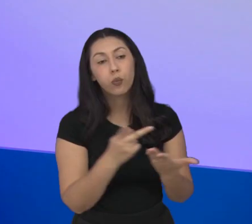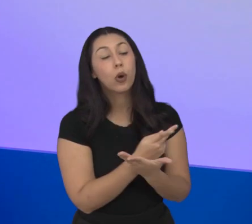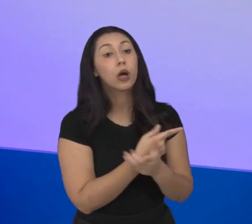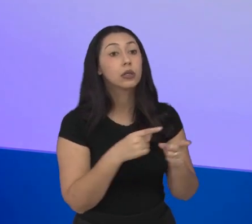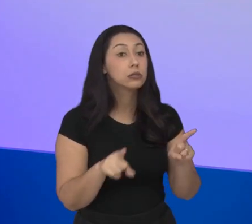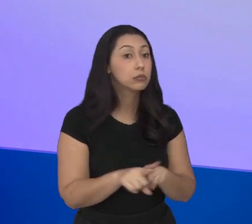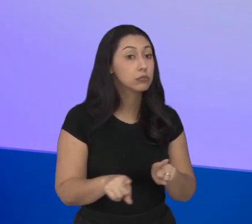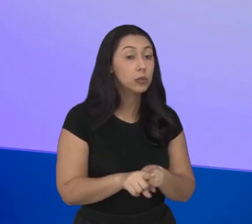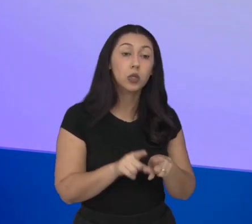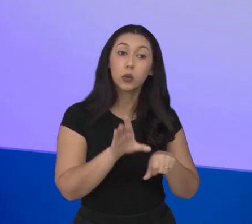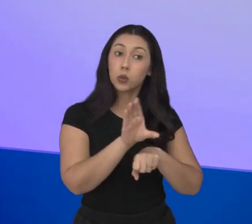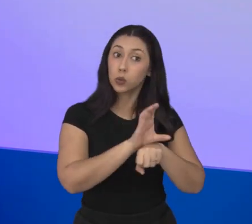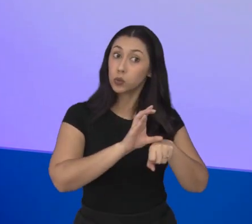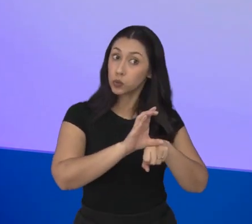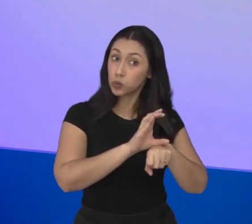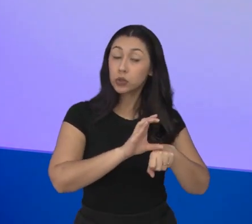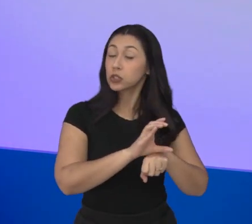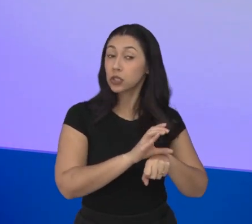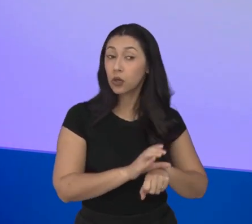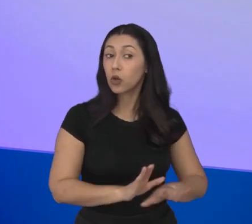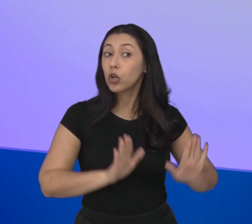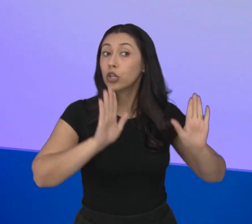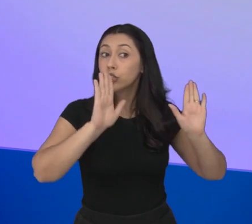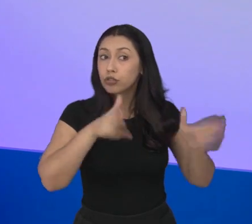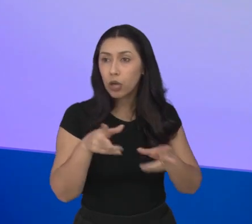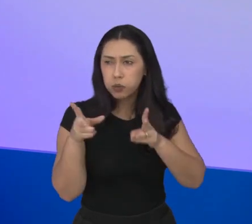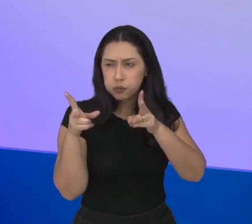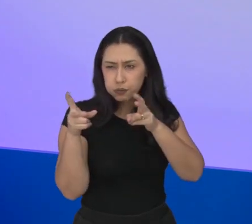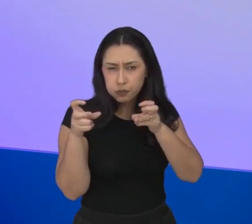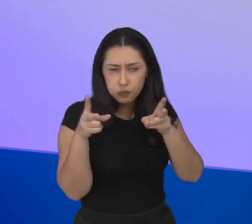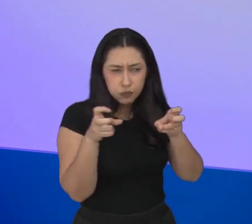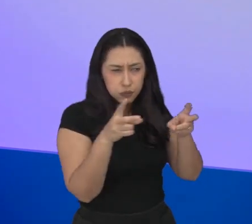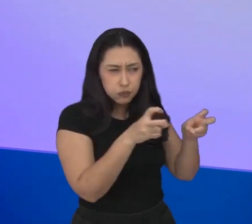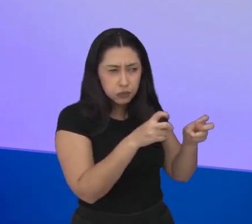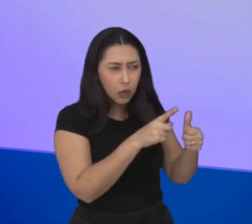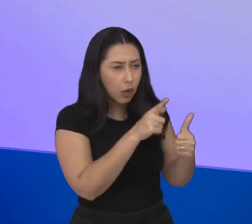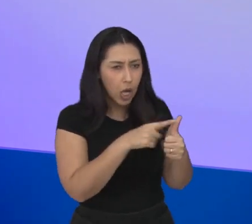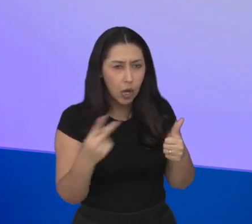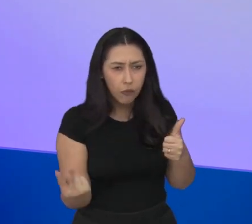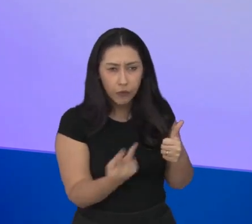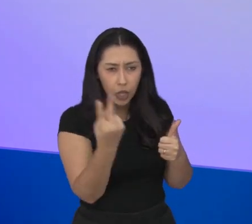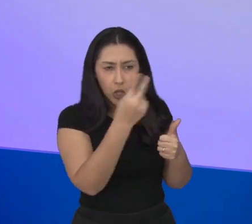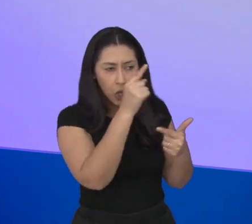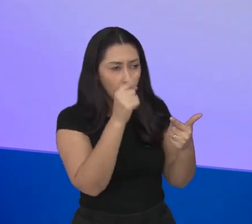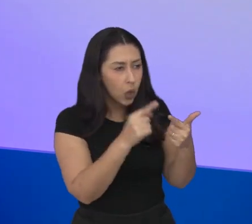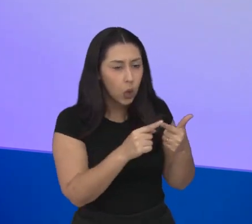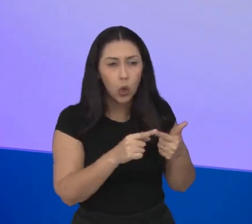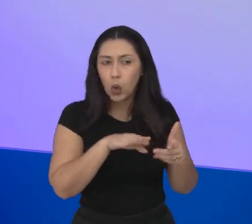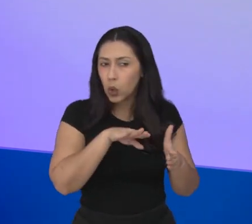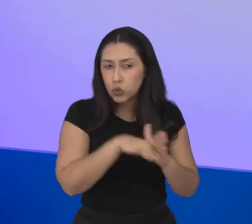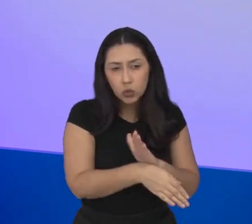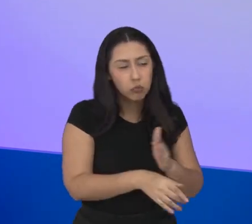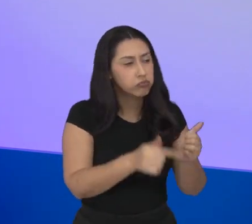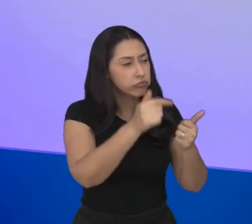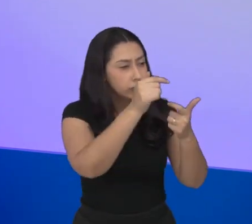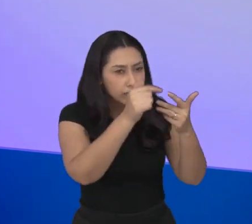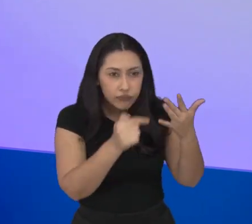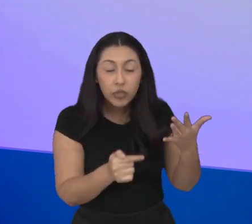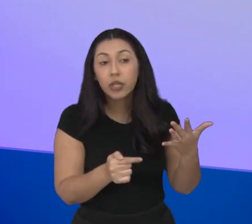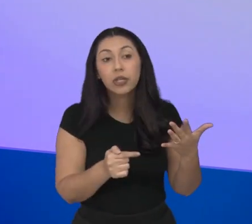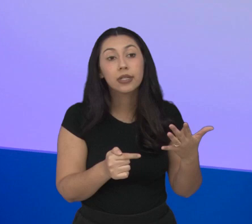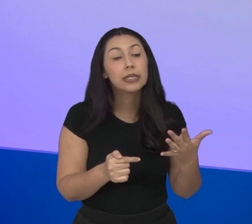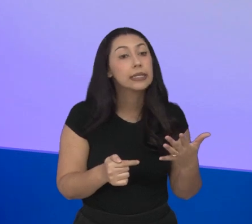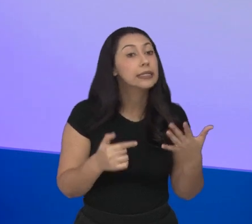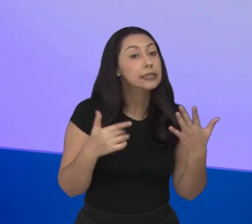observam a Constituição. Então, quer dizer, nós já temos dentro da pirâmide de observações todas, valores, costumes, princípios. Esse